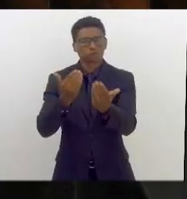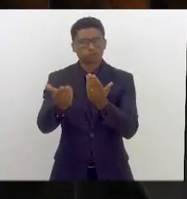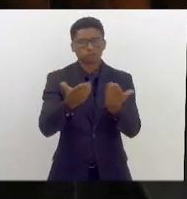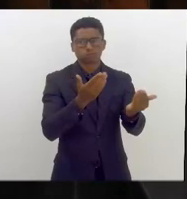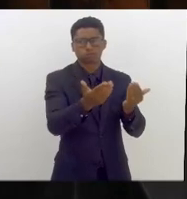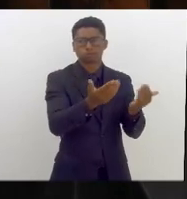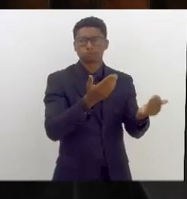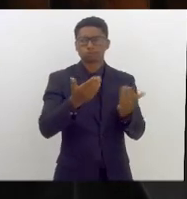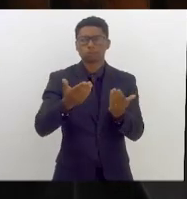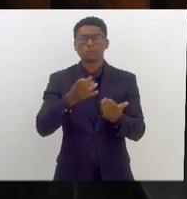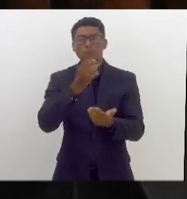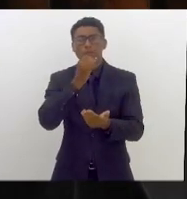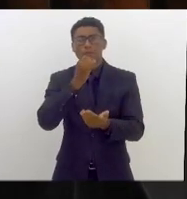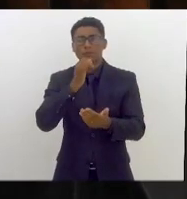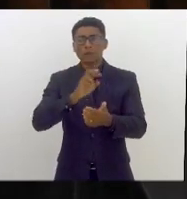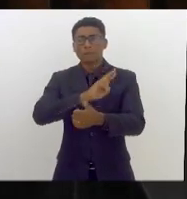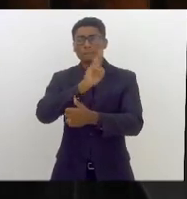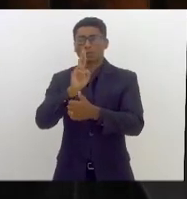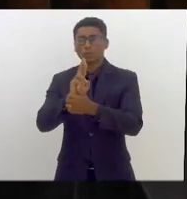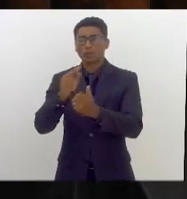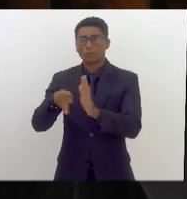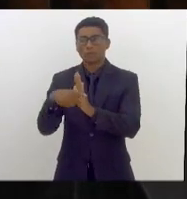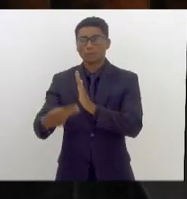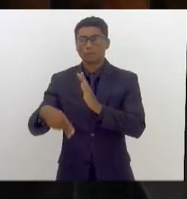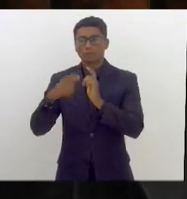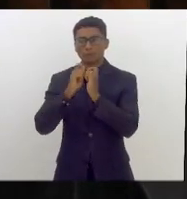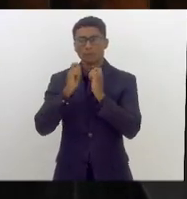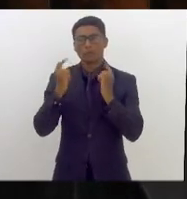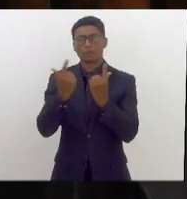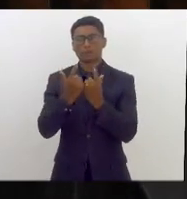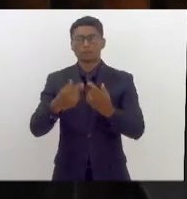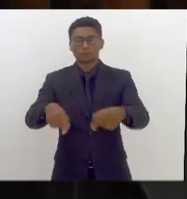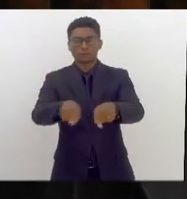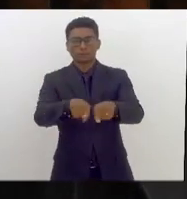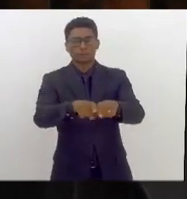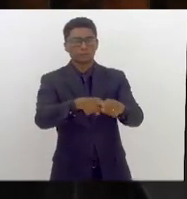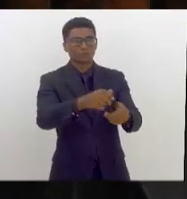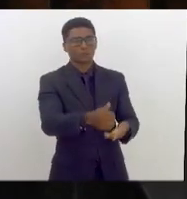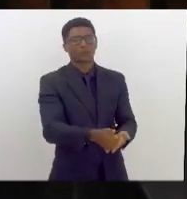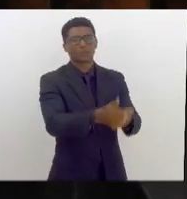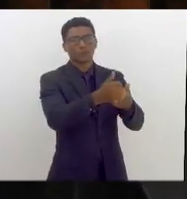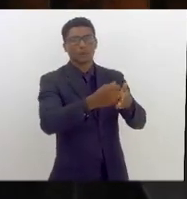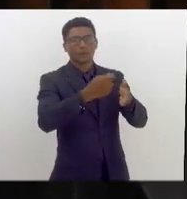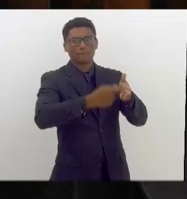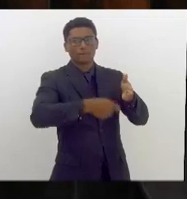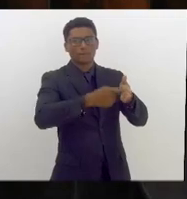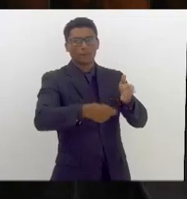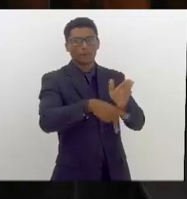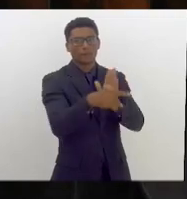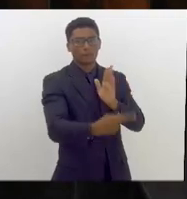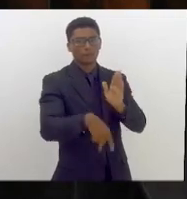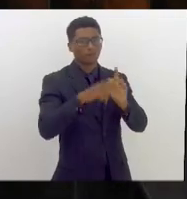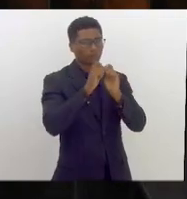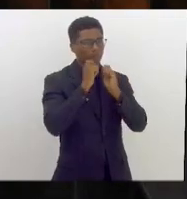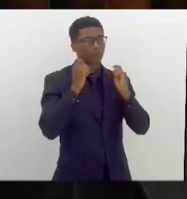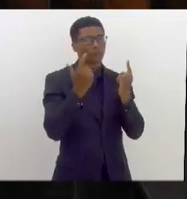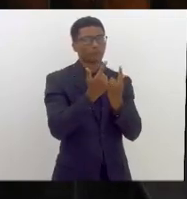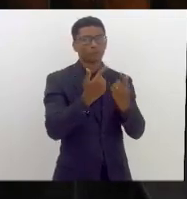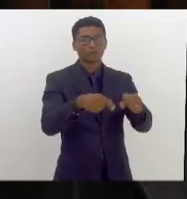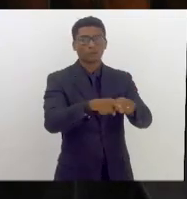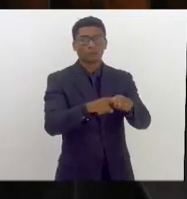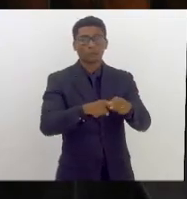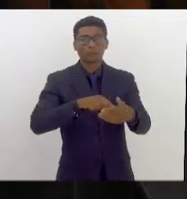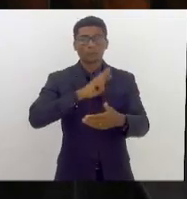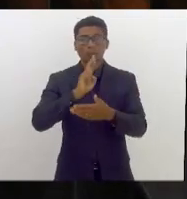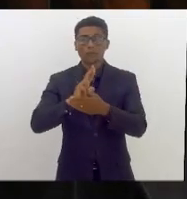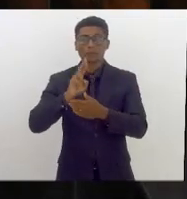interlocução com a Procuradoria-Geral da Alerge, com a assessoria fiscal da Alerge, com a Procuradoria-Geral